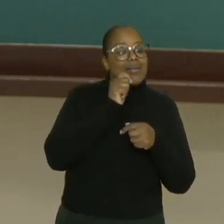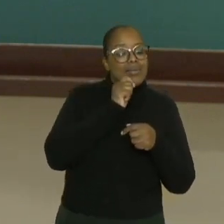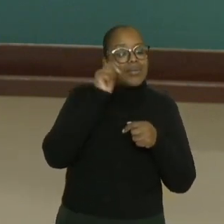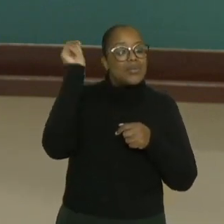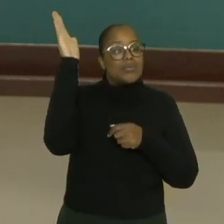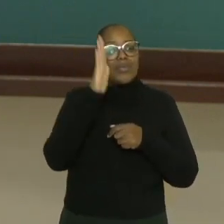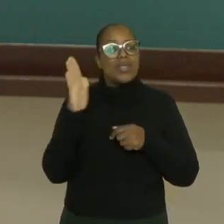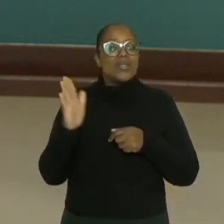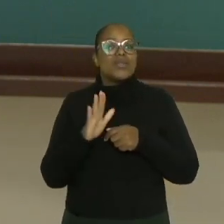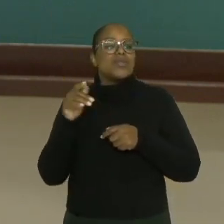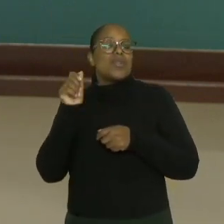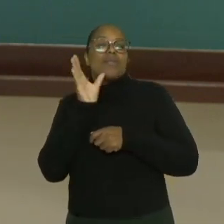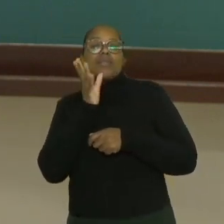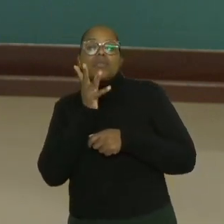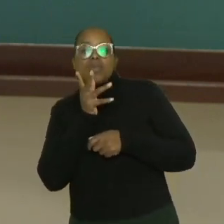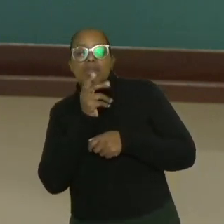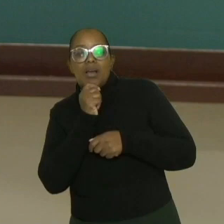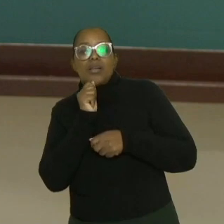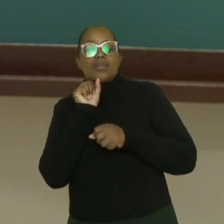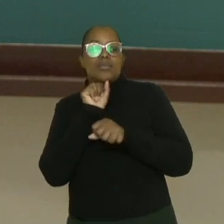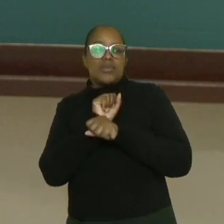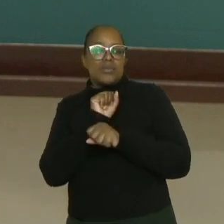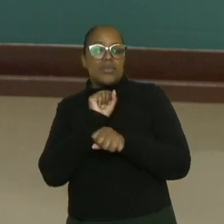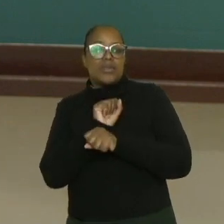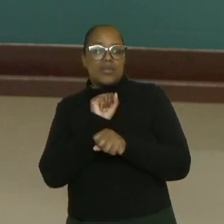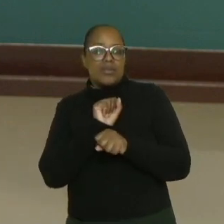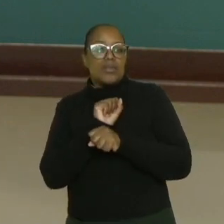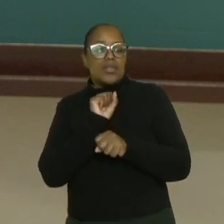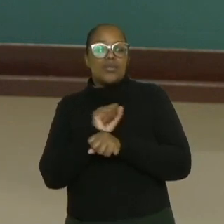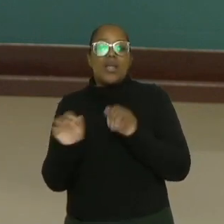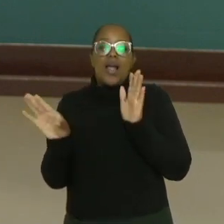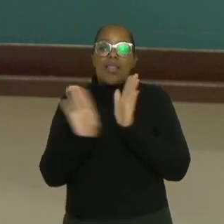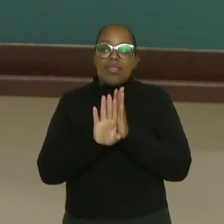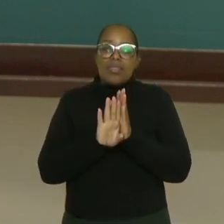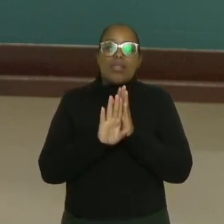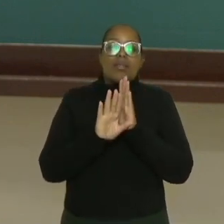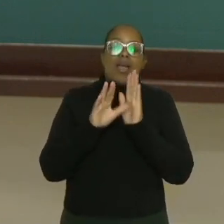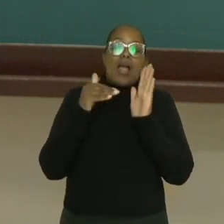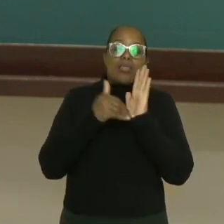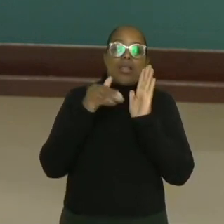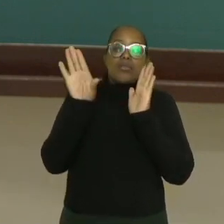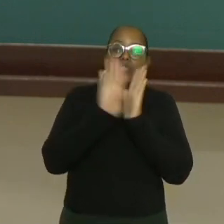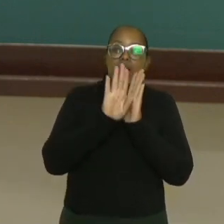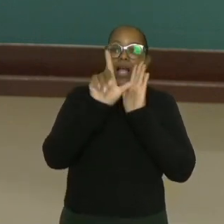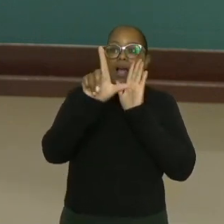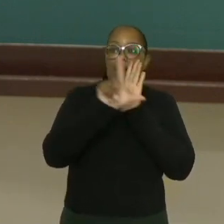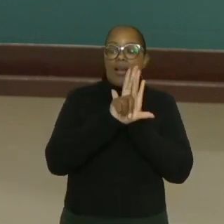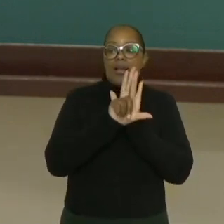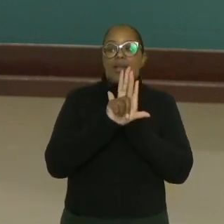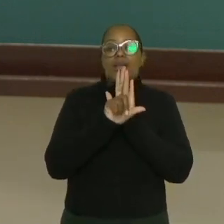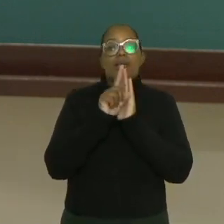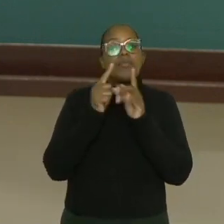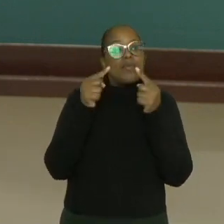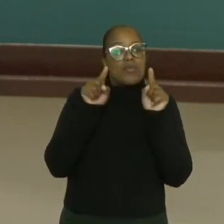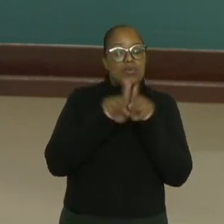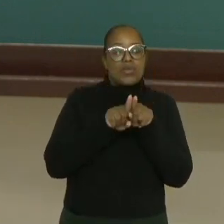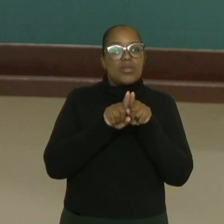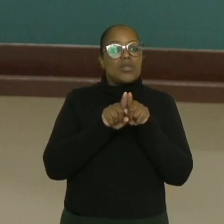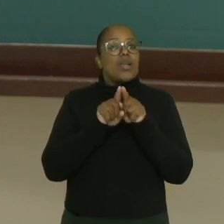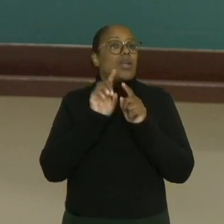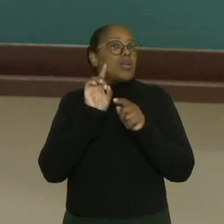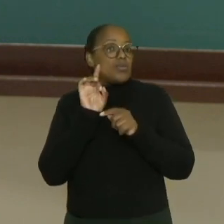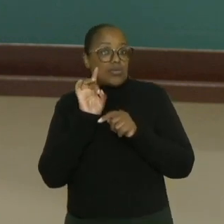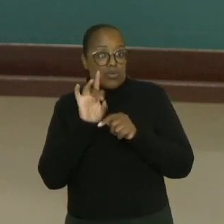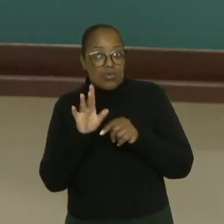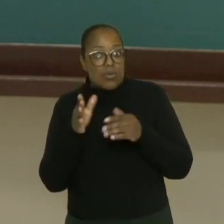no exemplo do texto, patinando, né? E os direitos estavam sendo perdidos e em outro momento voltaram. Então é